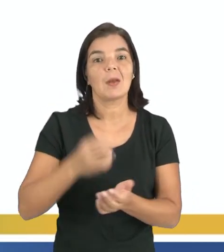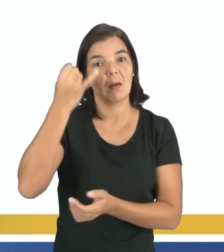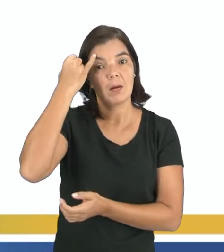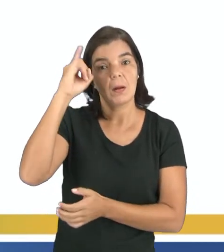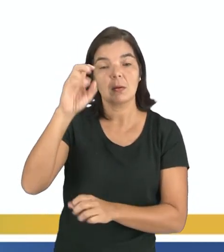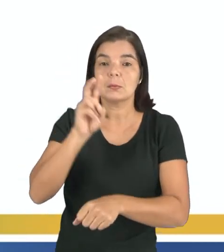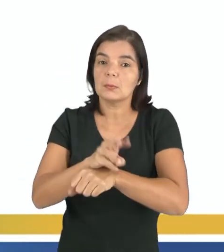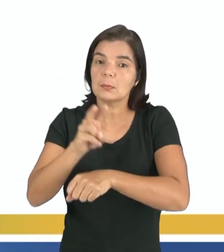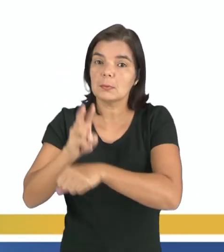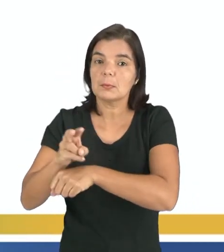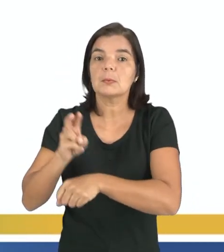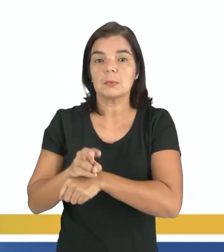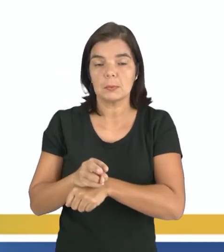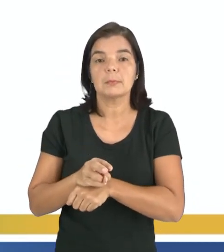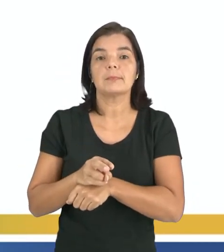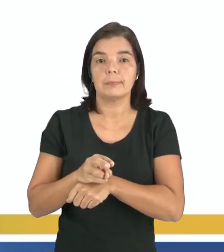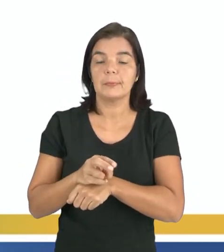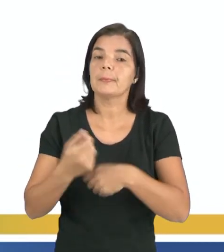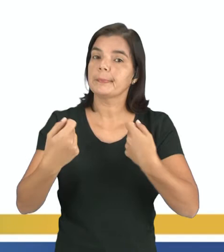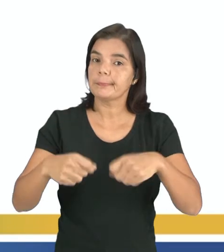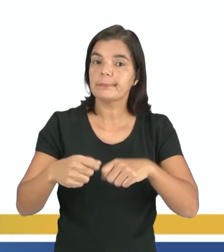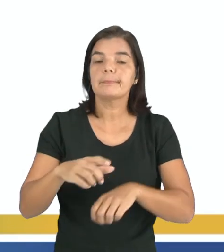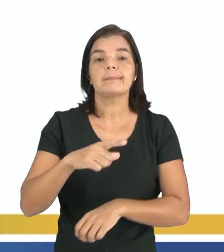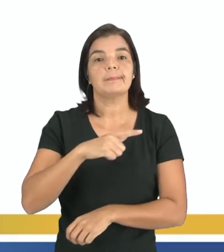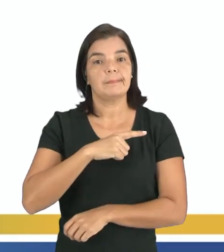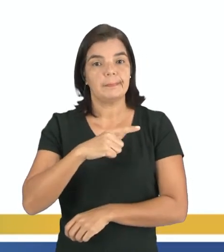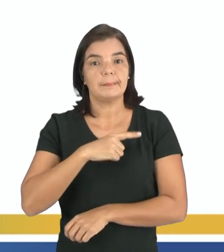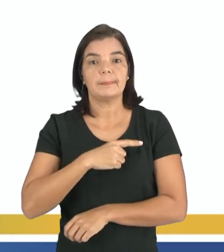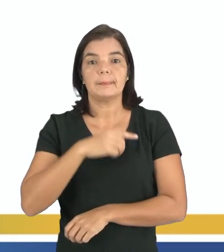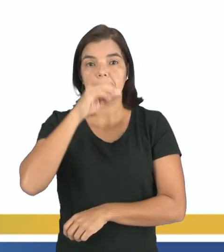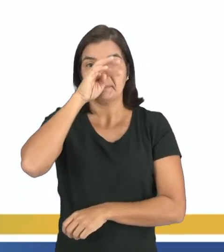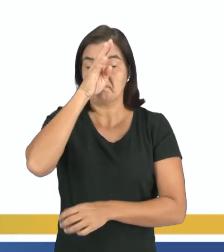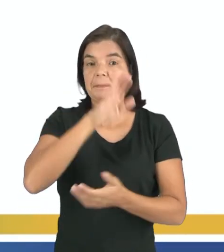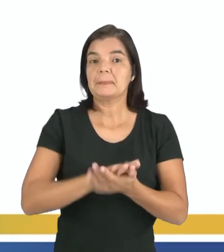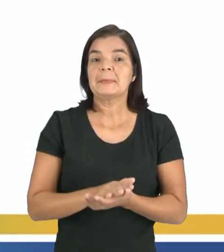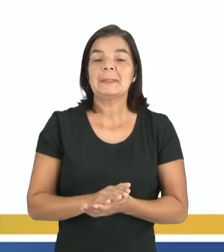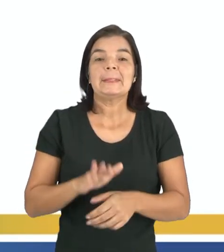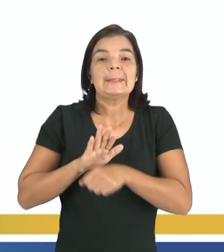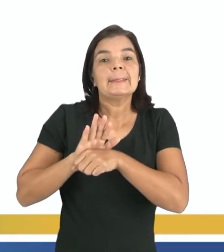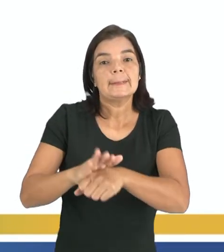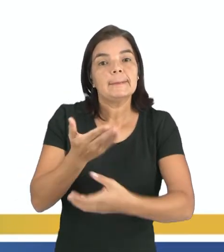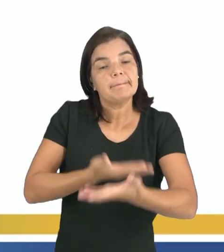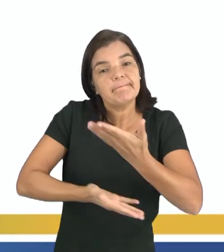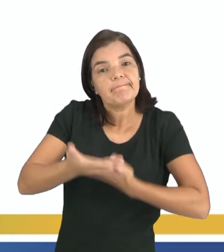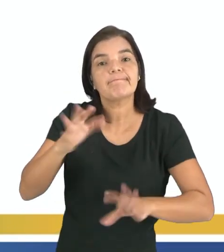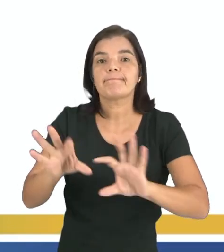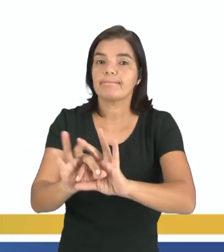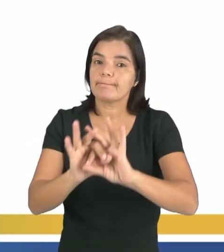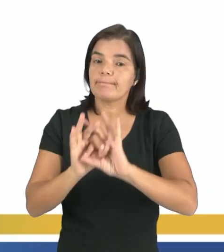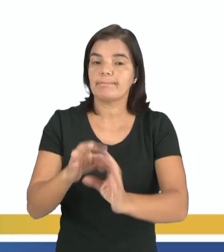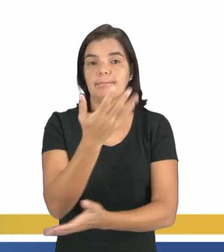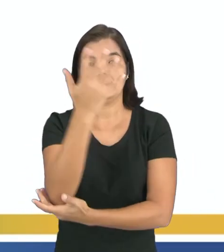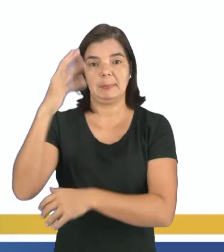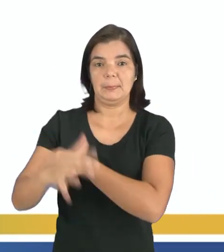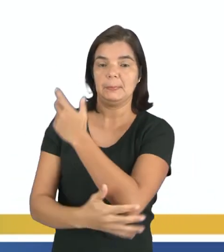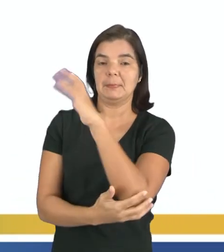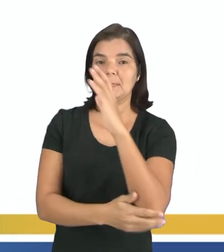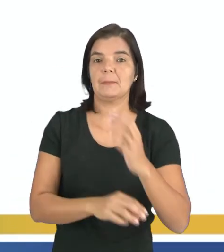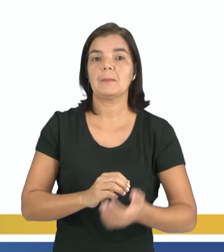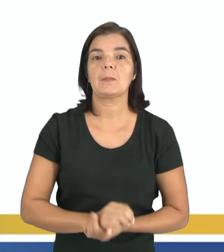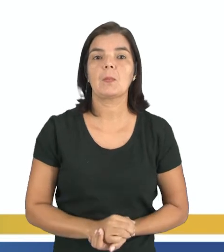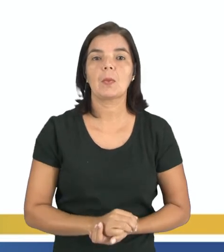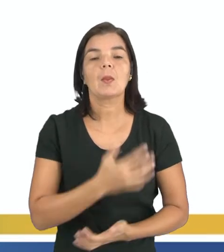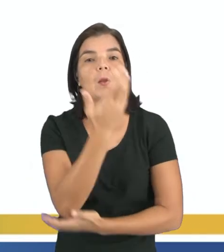da preservação, do cuidado que nós devemos ter, né, em estabelecer essa relação de harmonia com o meio ambiente. O